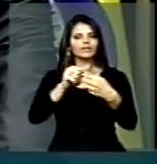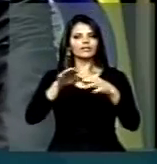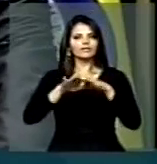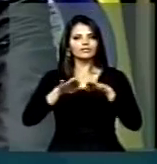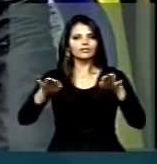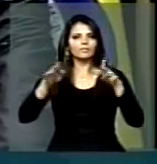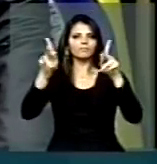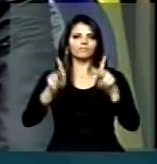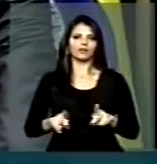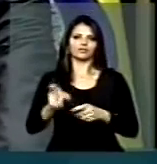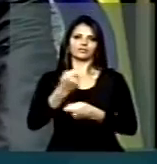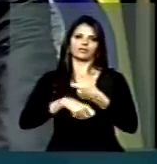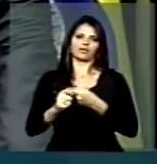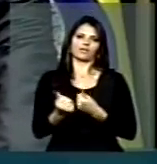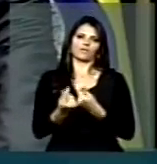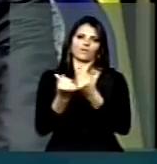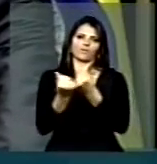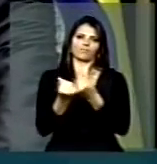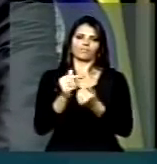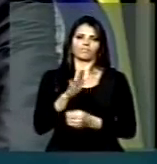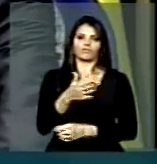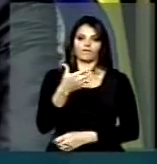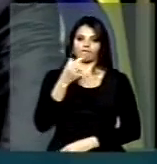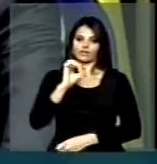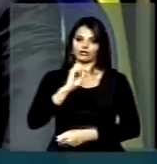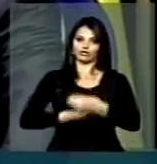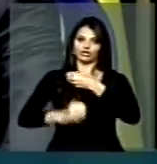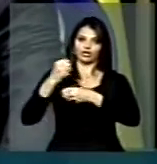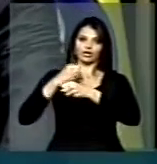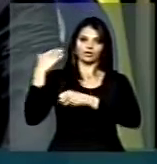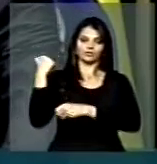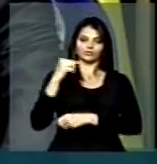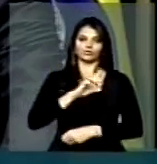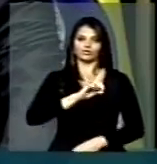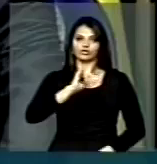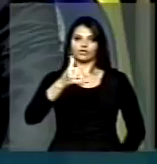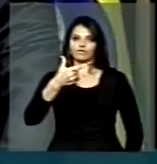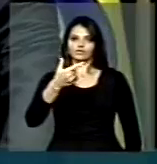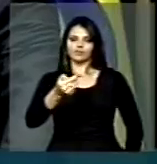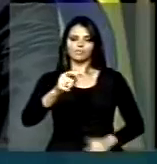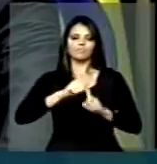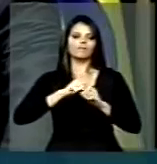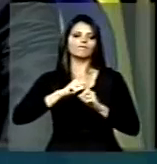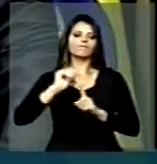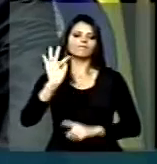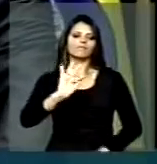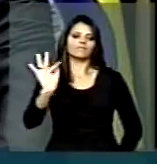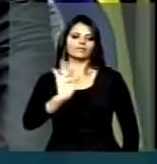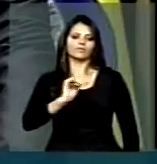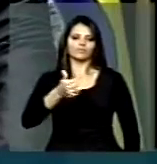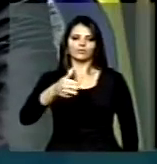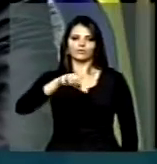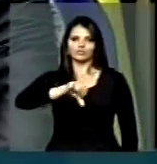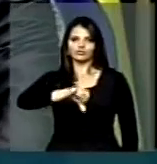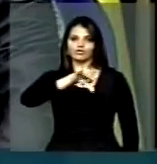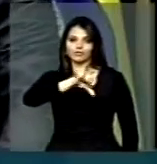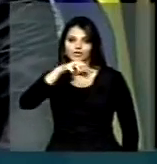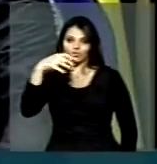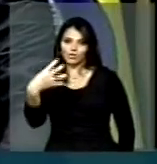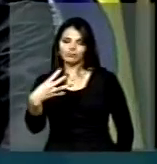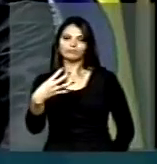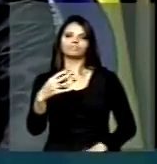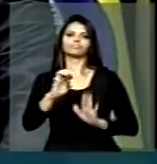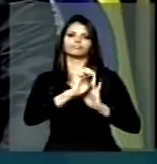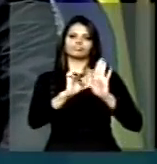econômica. Precisamente 2 décadas atrás, em 27 de fevereiro de 1994, era editada a